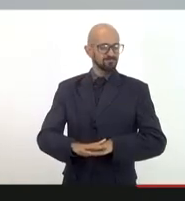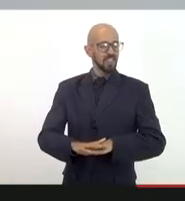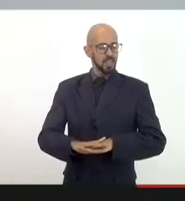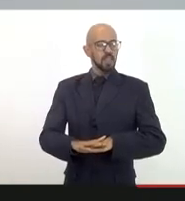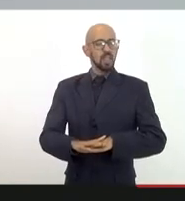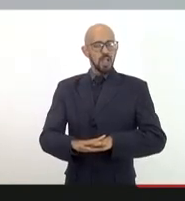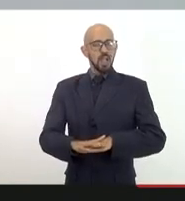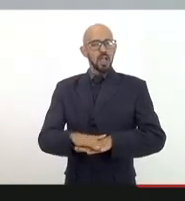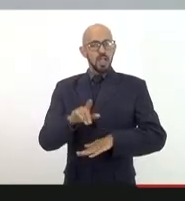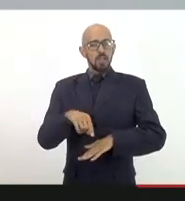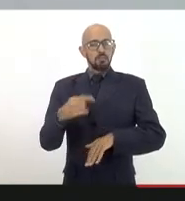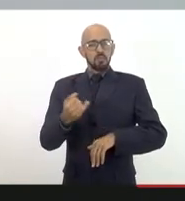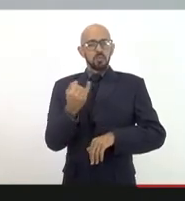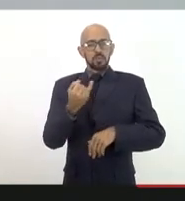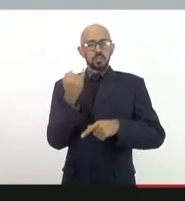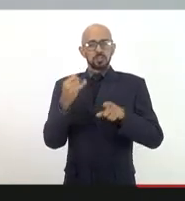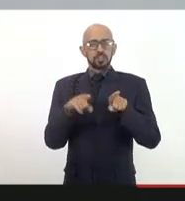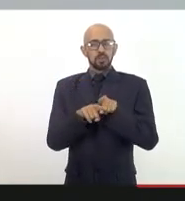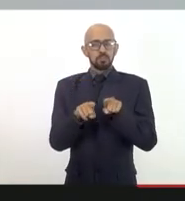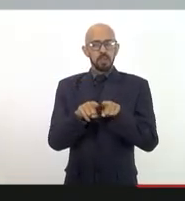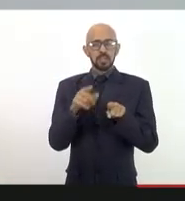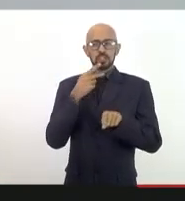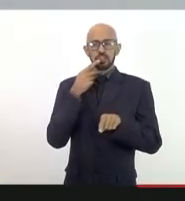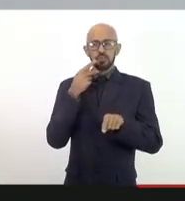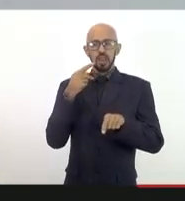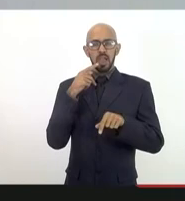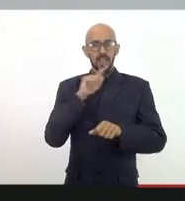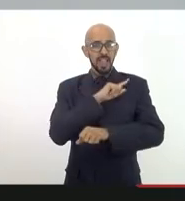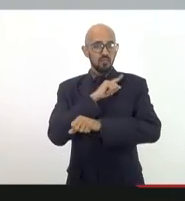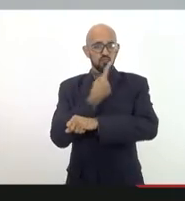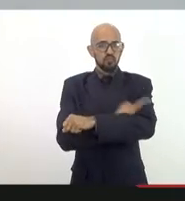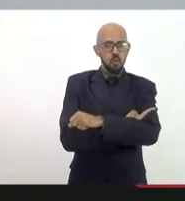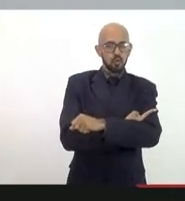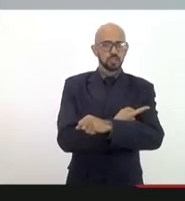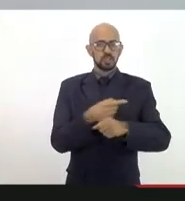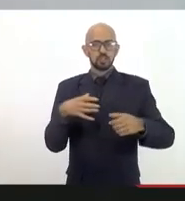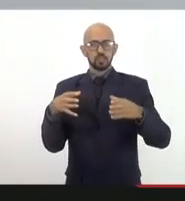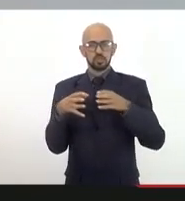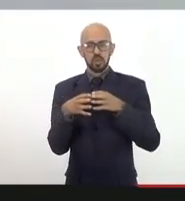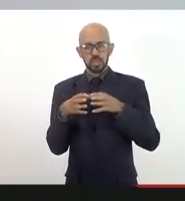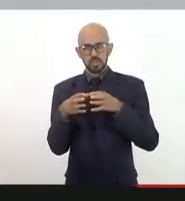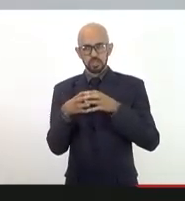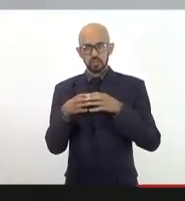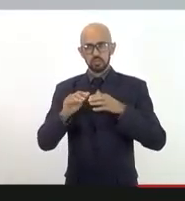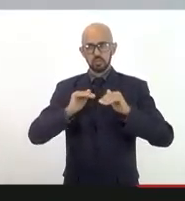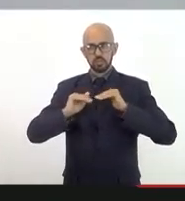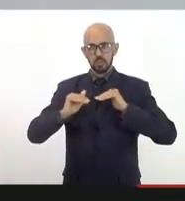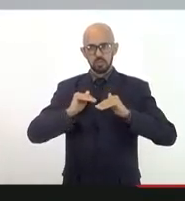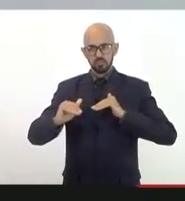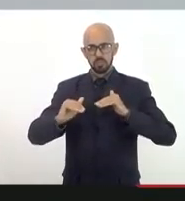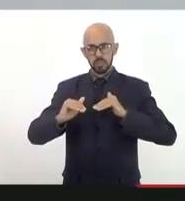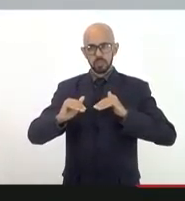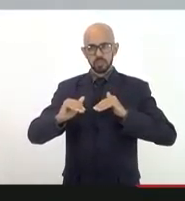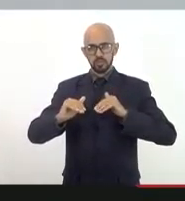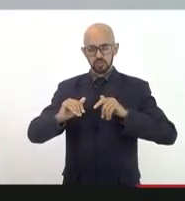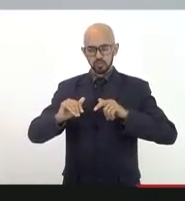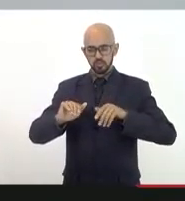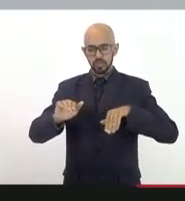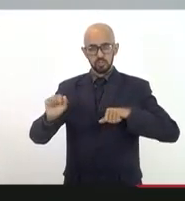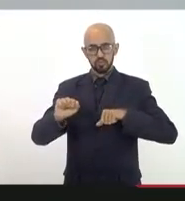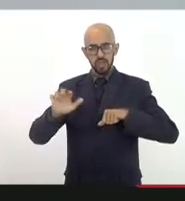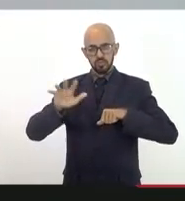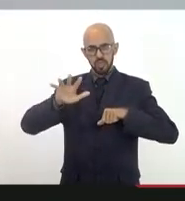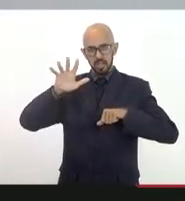ressaltar a força e a pujança com que os coletivos, os movimentos, nos territórios populares, nos